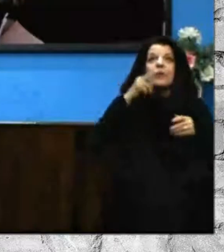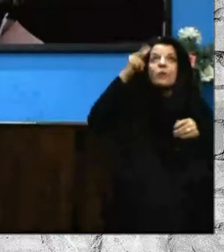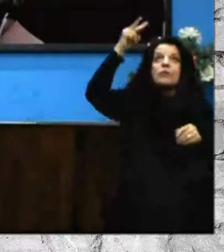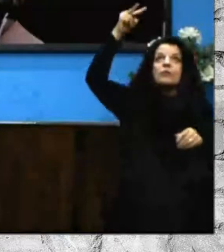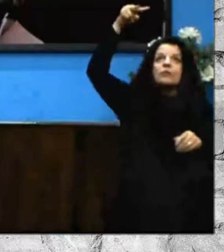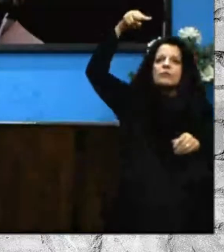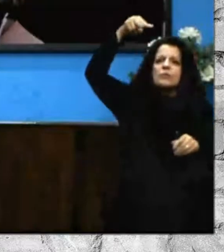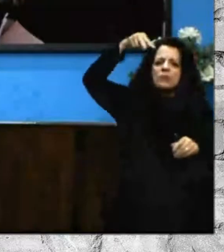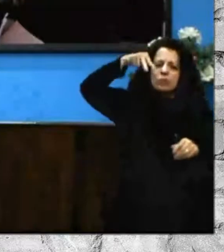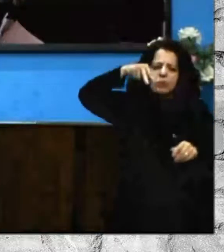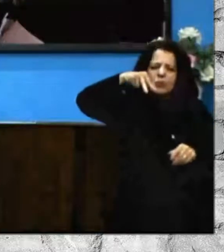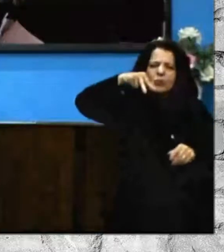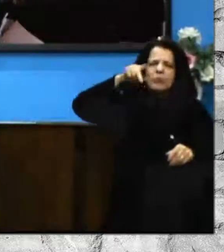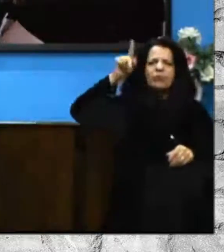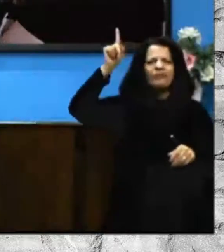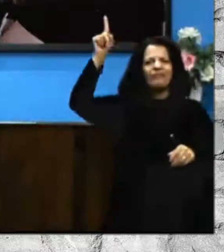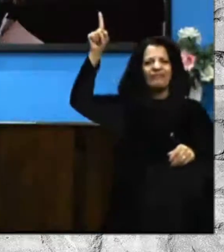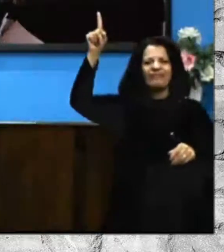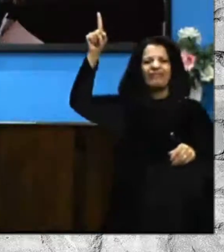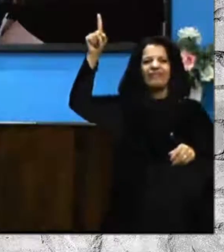olhos daquele que tudo vê